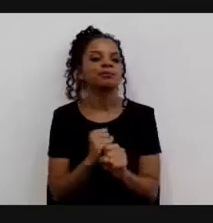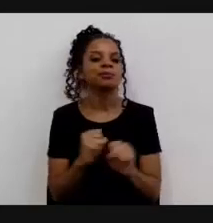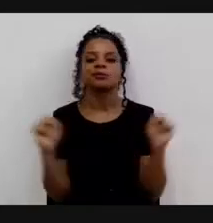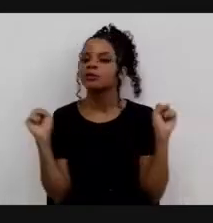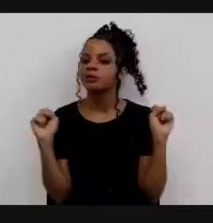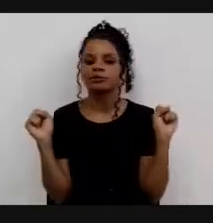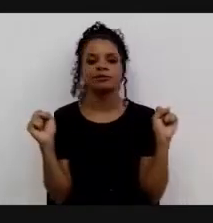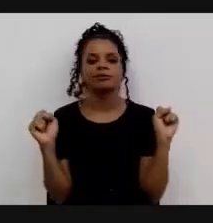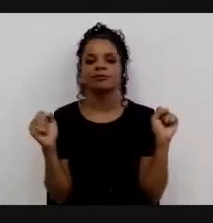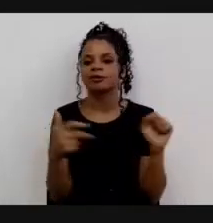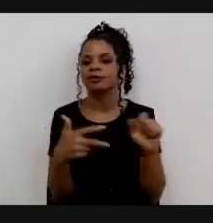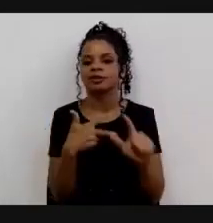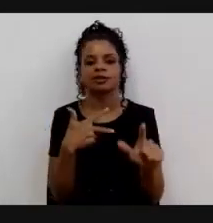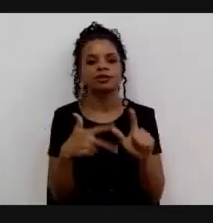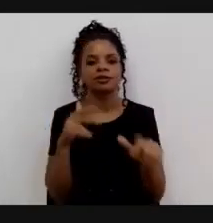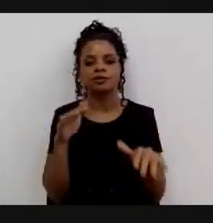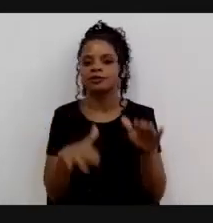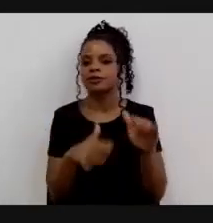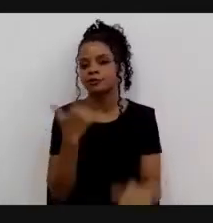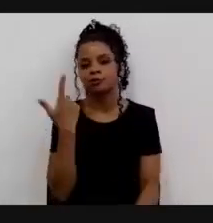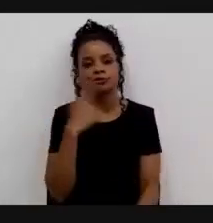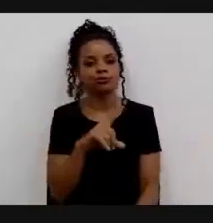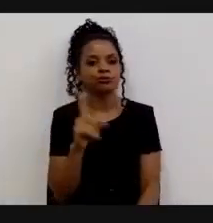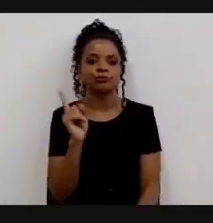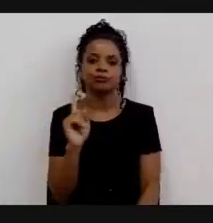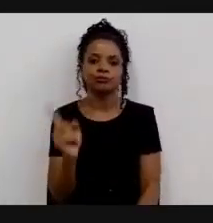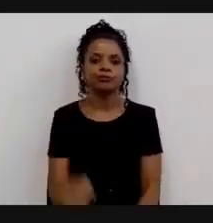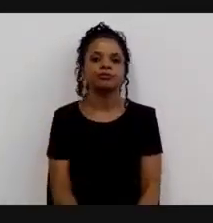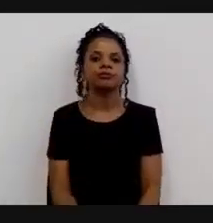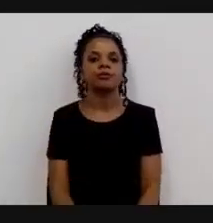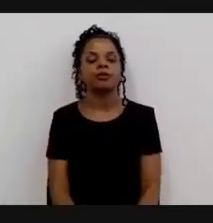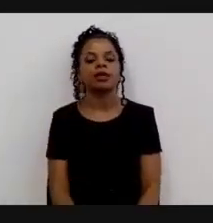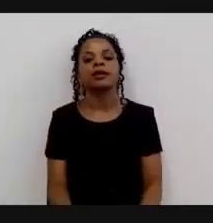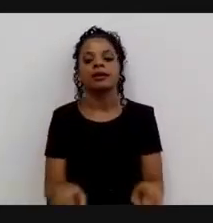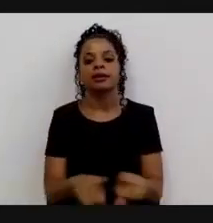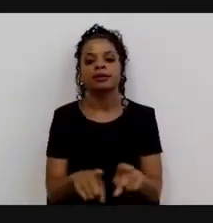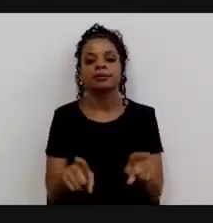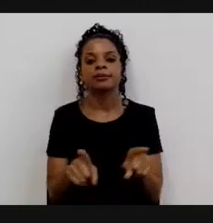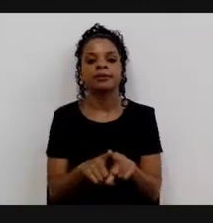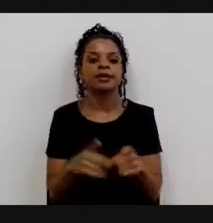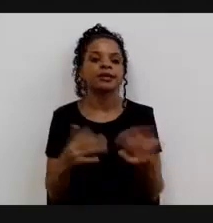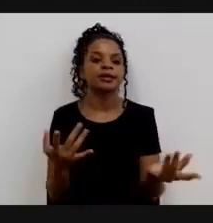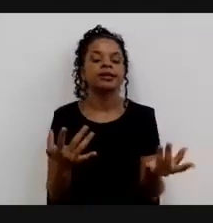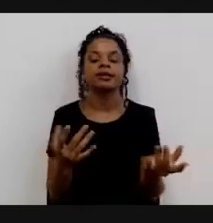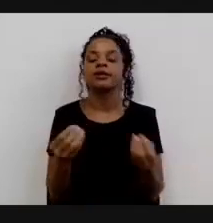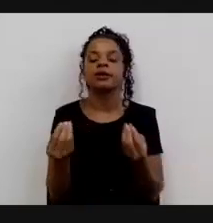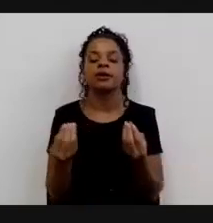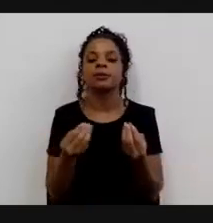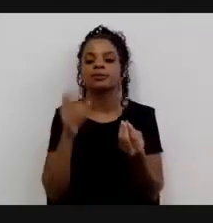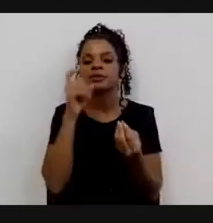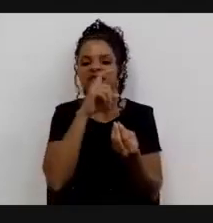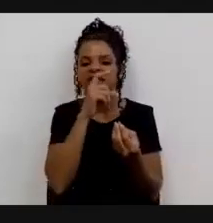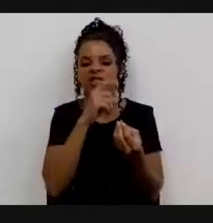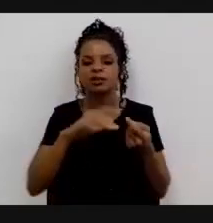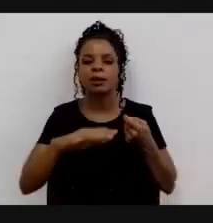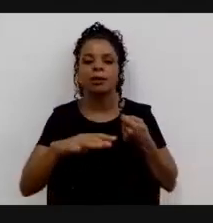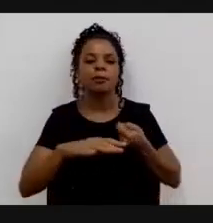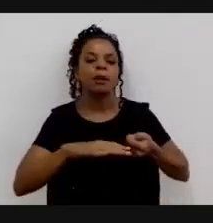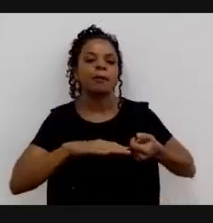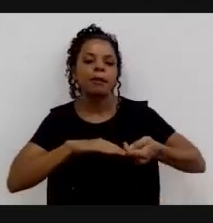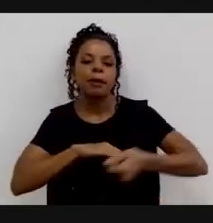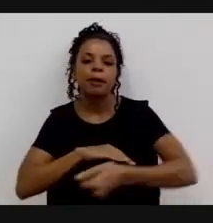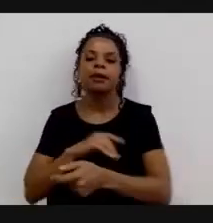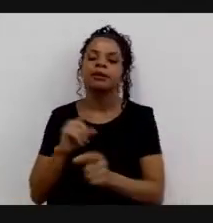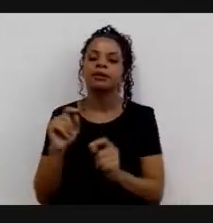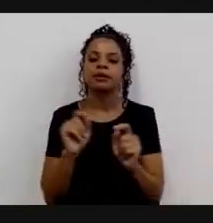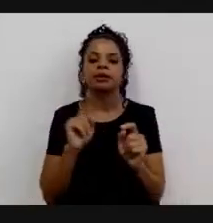função do legislativo, por muitas vezes, né? O ciclo vicioso da desinformação a gente quebra como? Com a verdade, não é? E esse ciclo vicioso